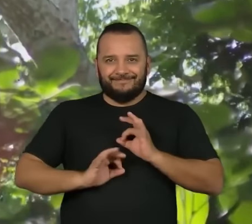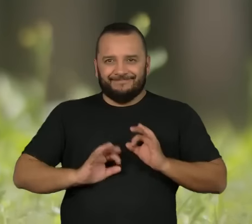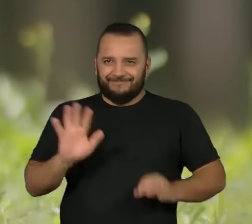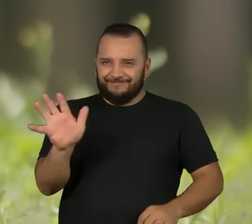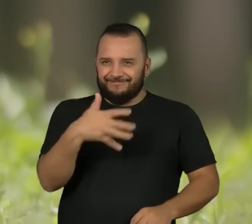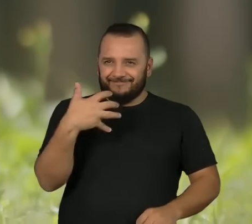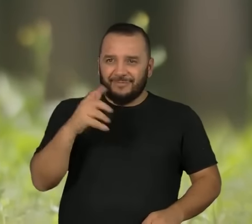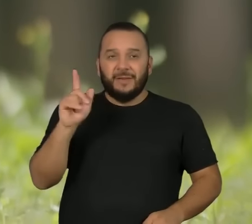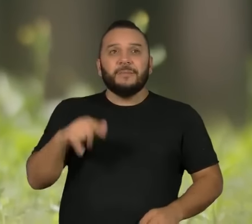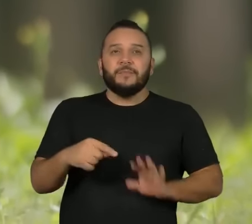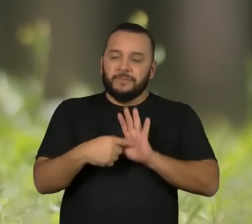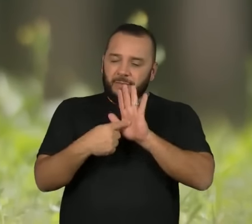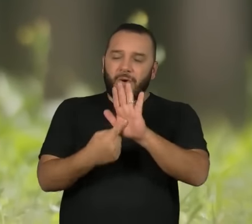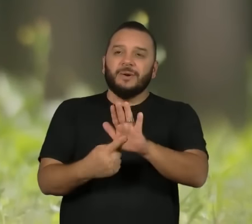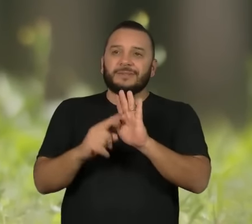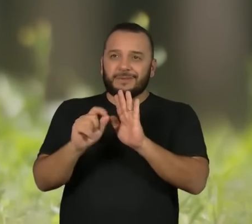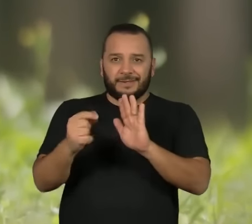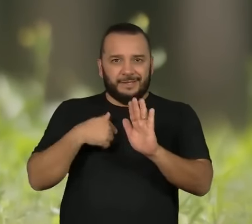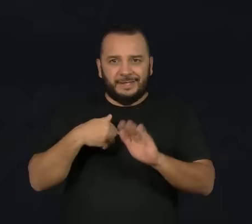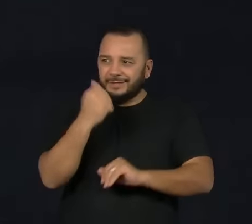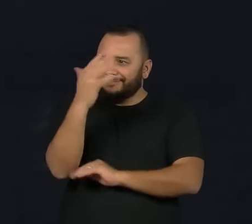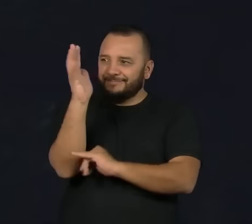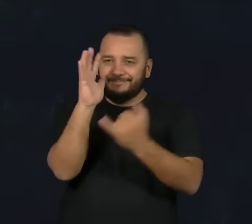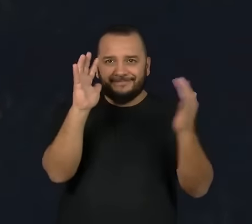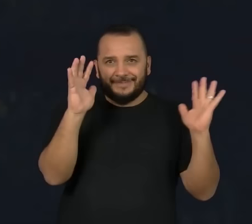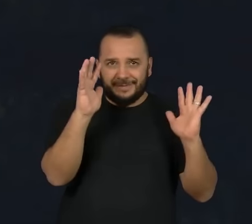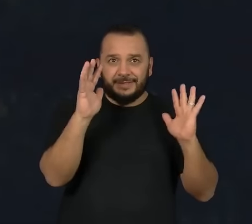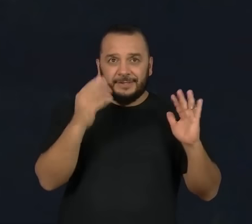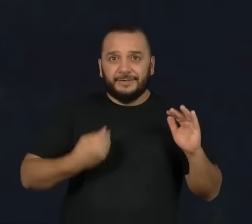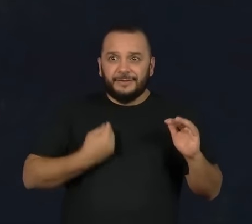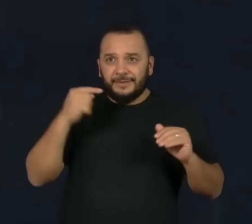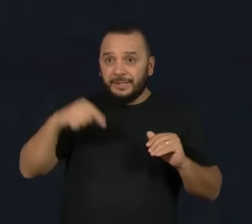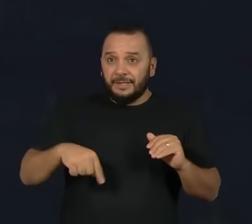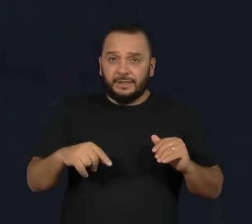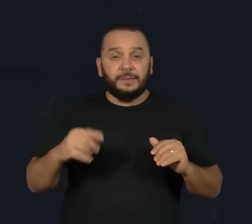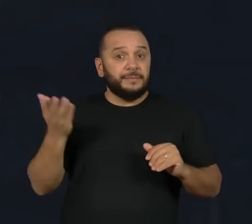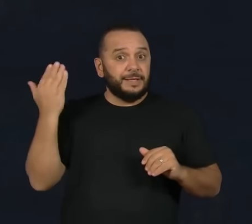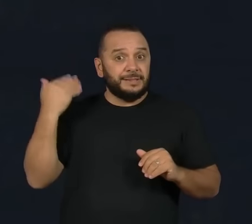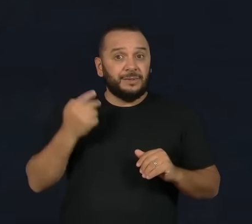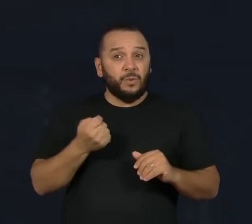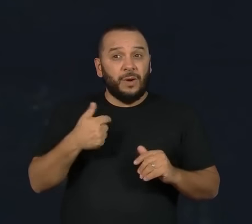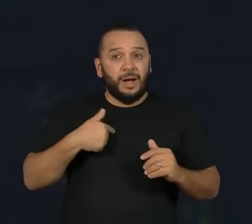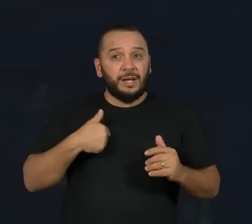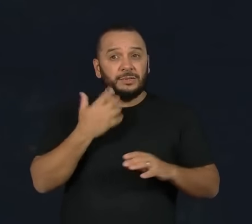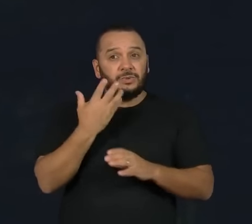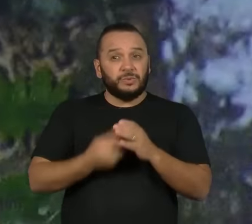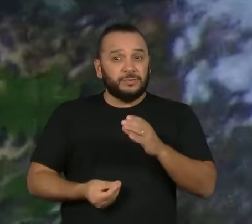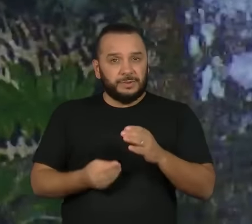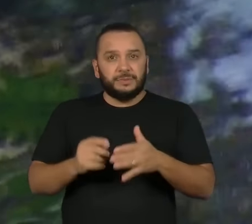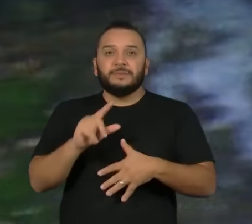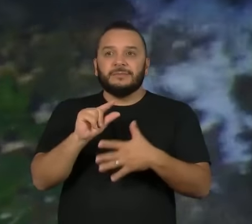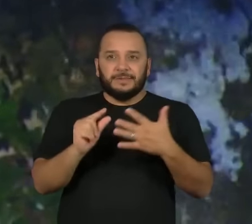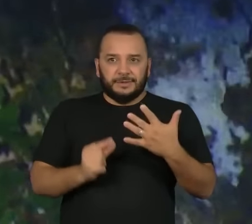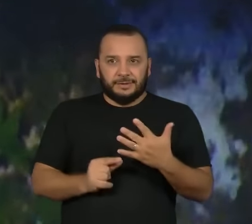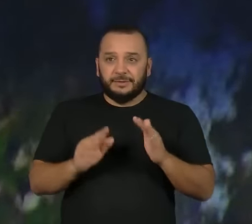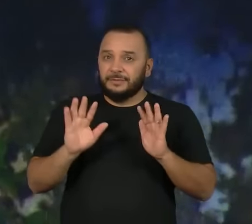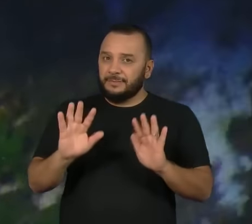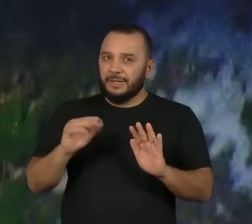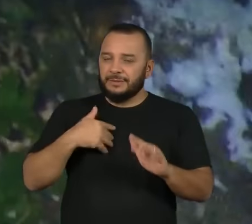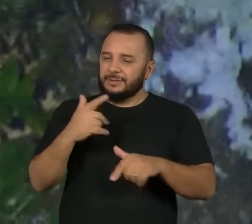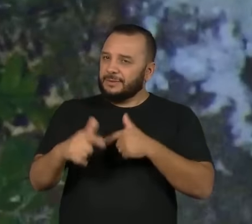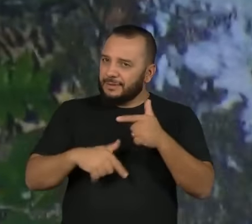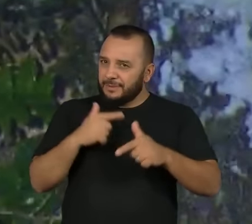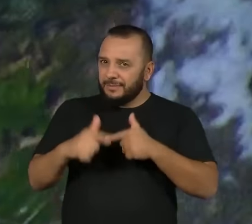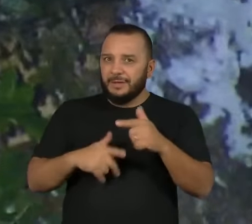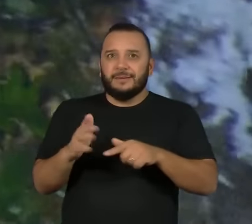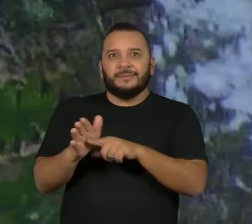rica biodiversidade que existe aqui. A população quase desapareceu na Mata Atlântica, mas graças ao trabalho